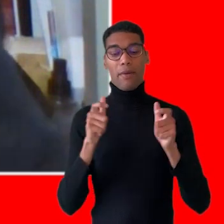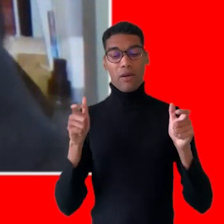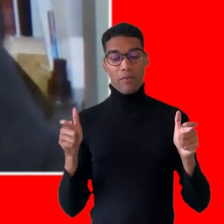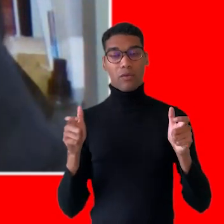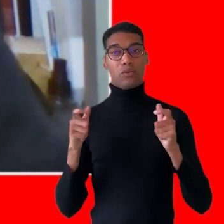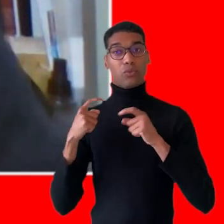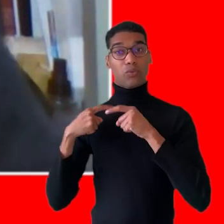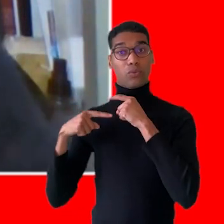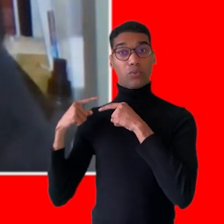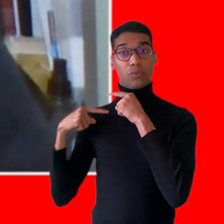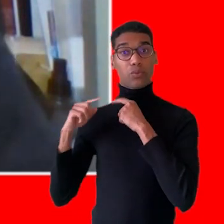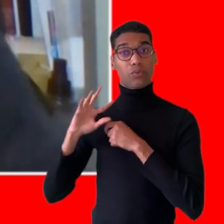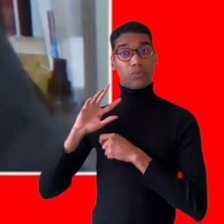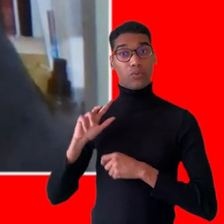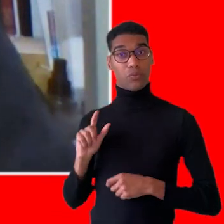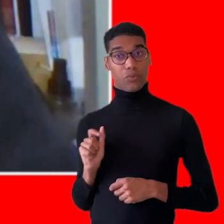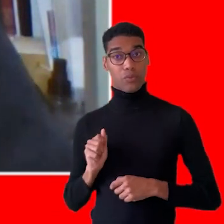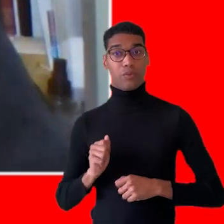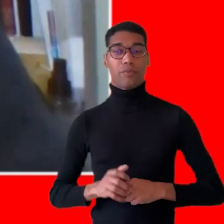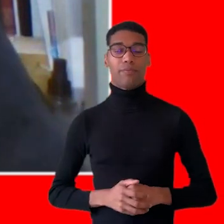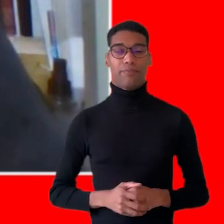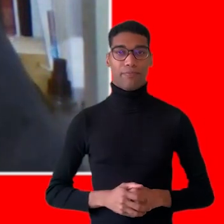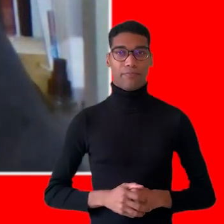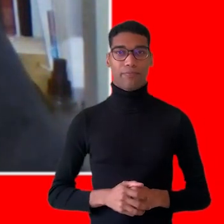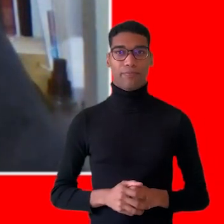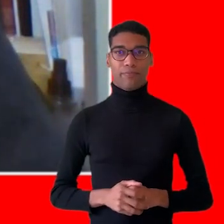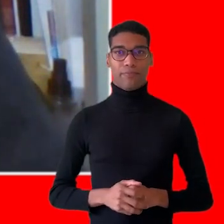dos descendentes de africanos.